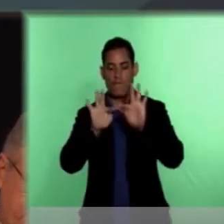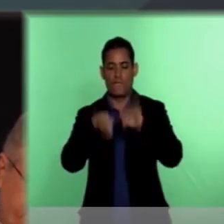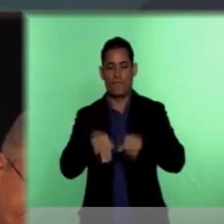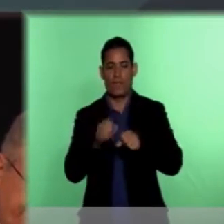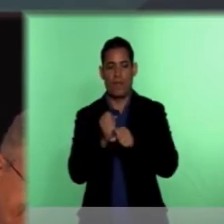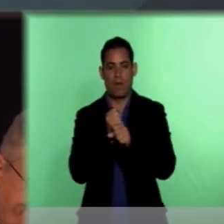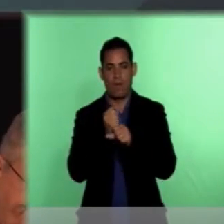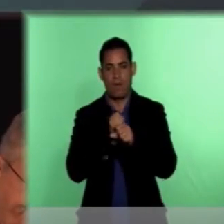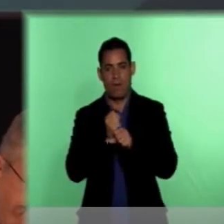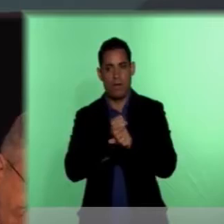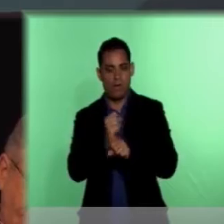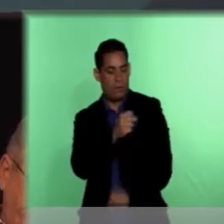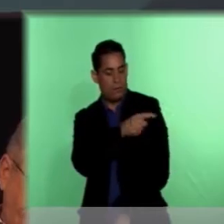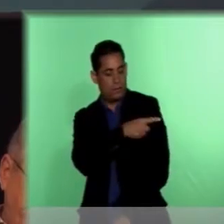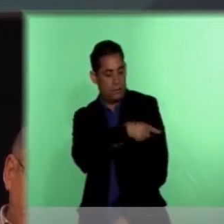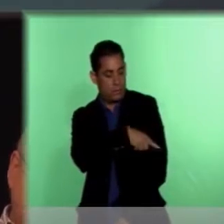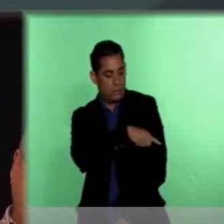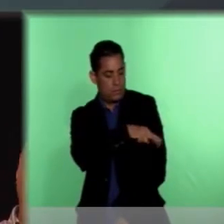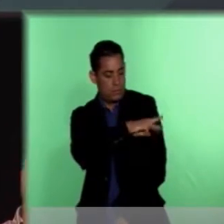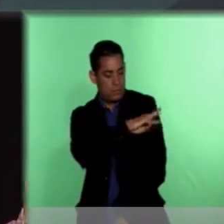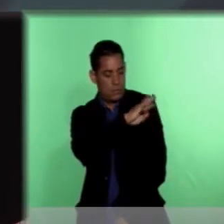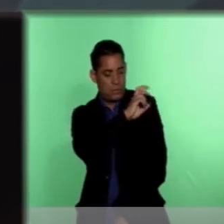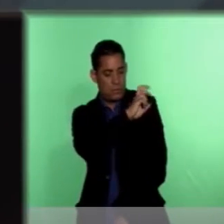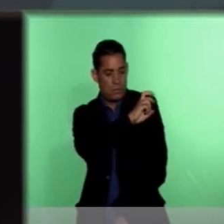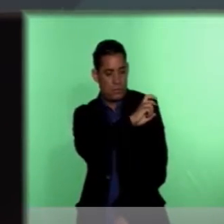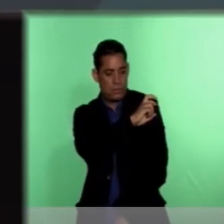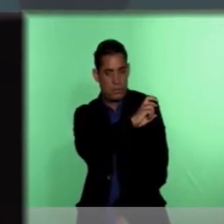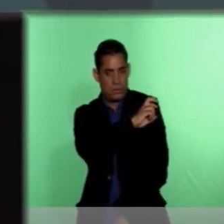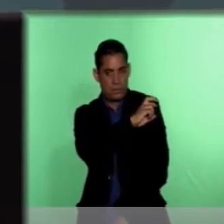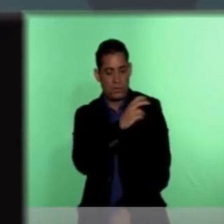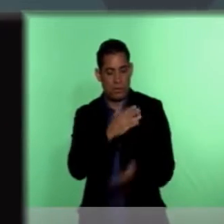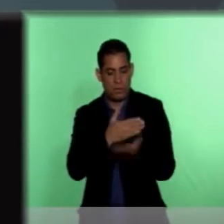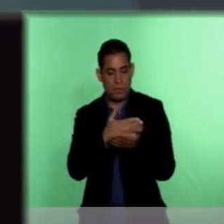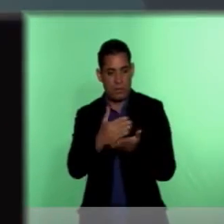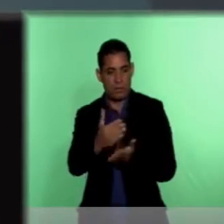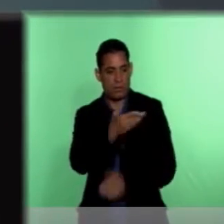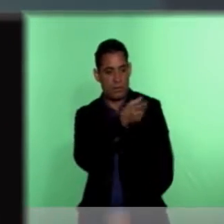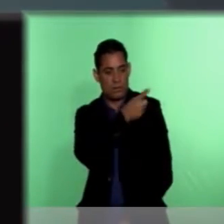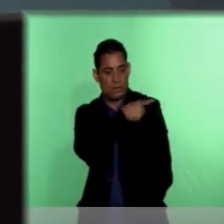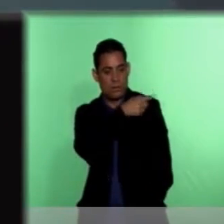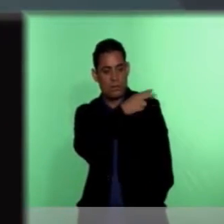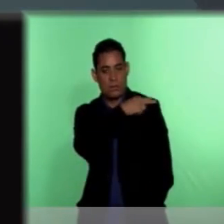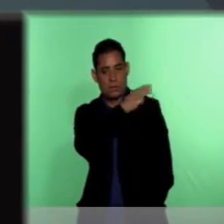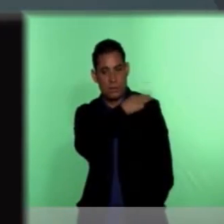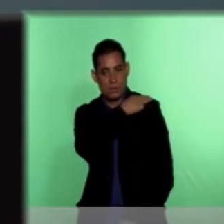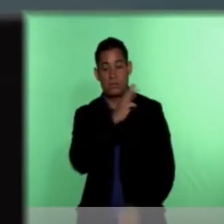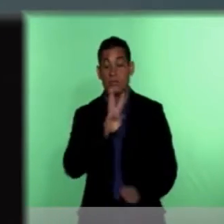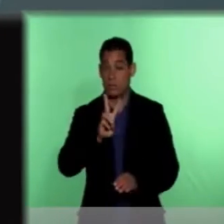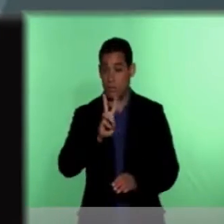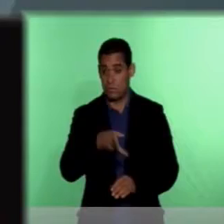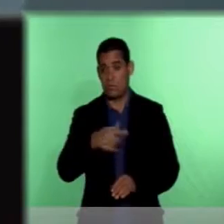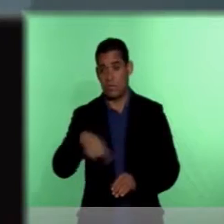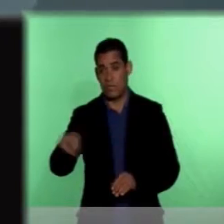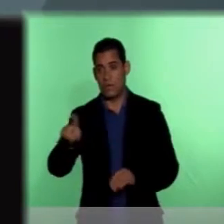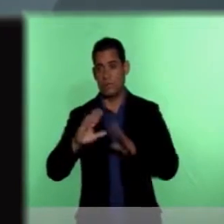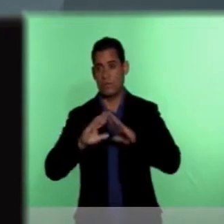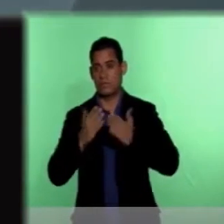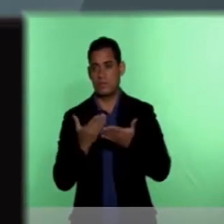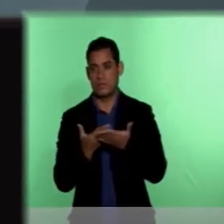anos finais do ensino fundamental para nós e o ensino médio, eles saem das suas escolas e